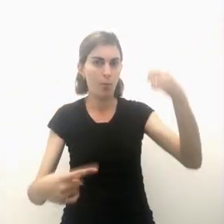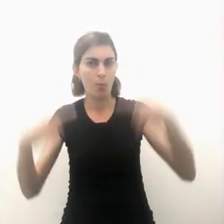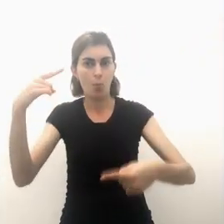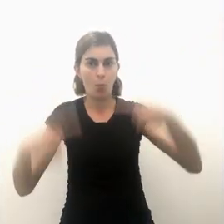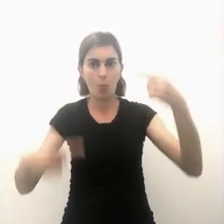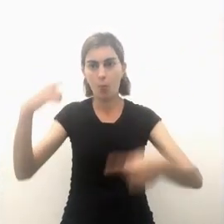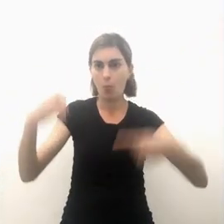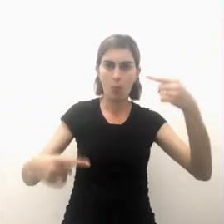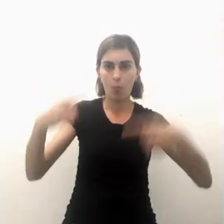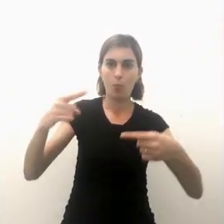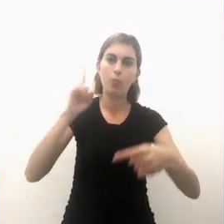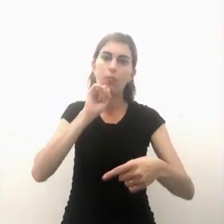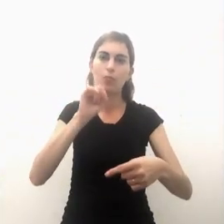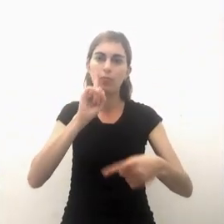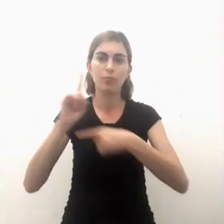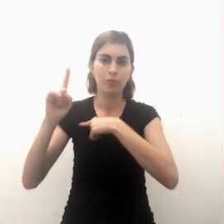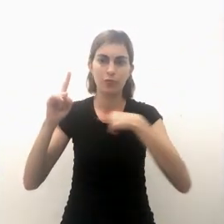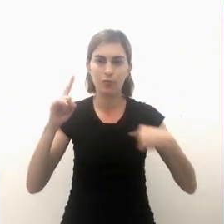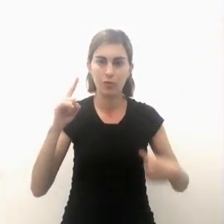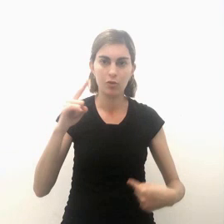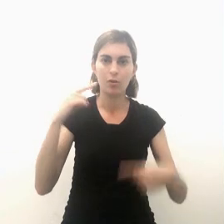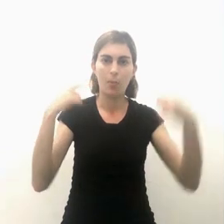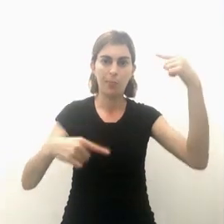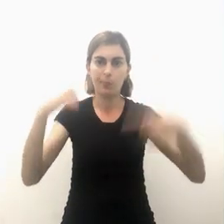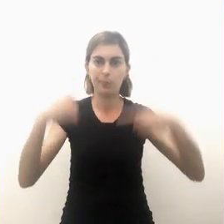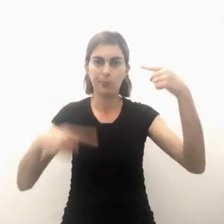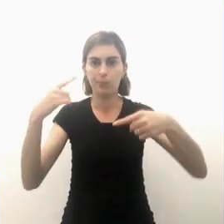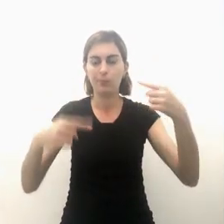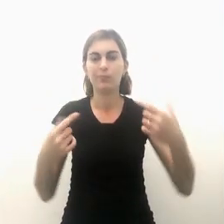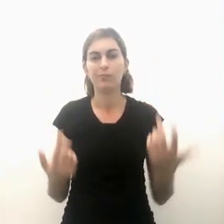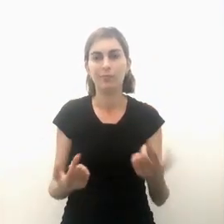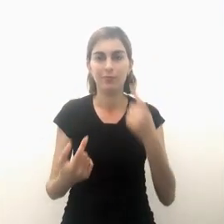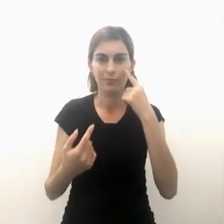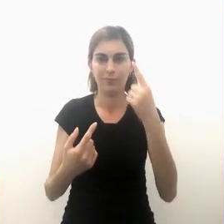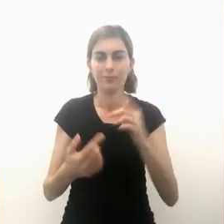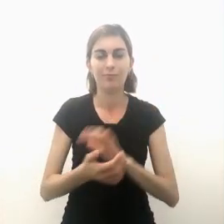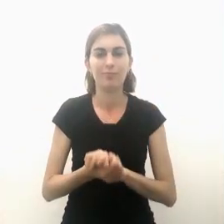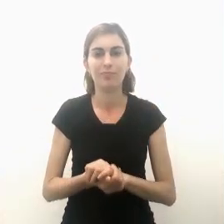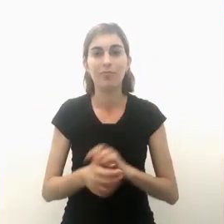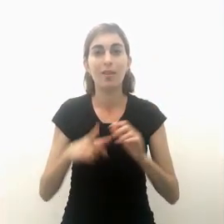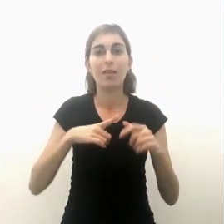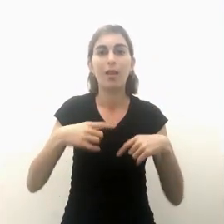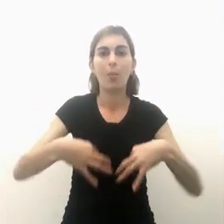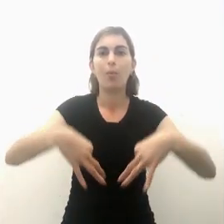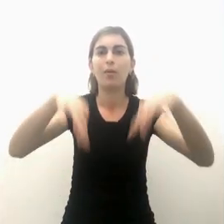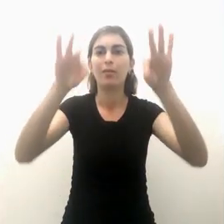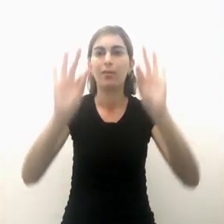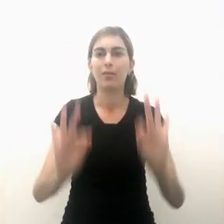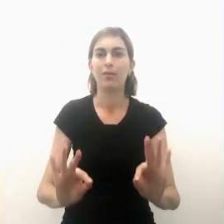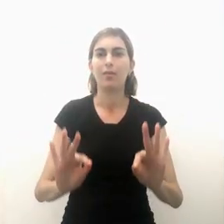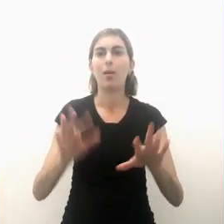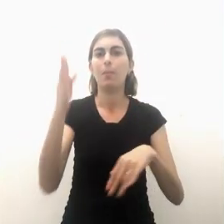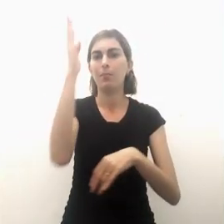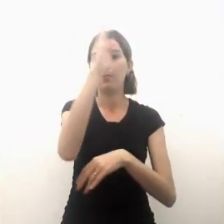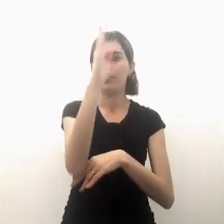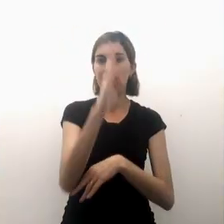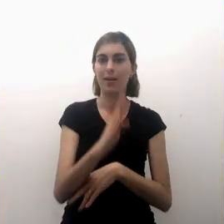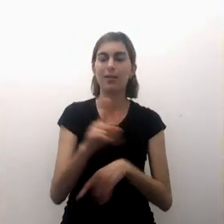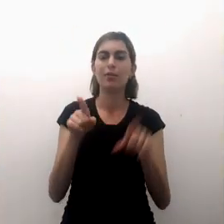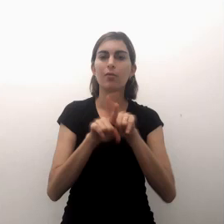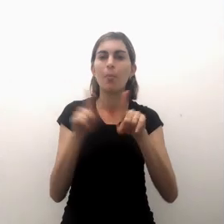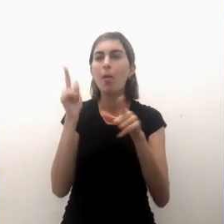conflito entre Estados Unidos e China atualmente, tá? E a gente vai ver um tapetinho ali, né, do Brasil também